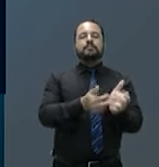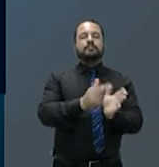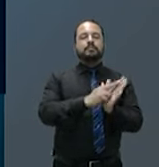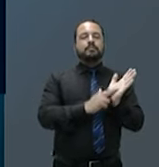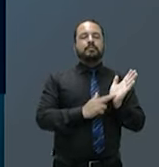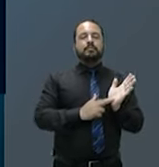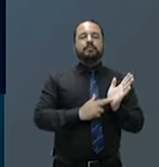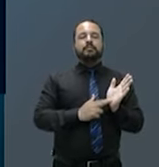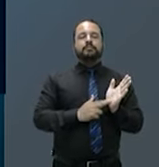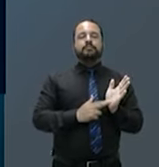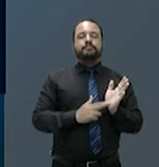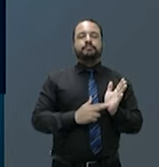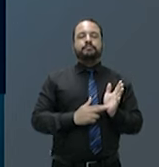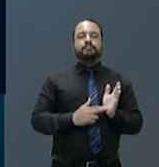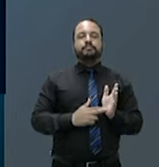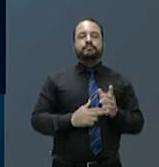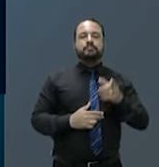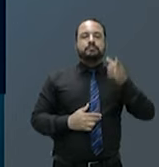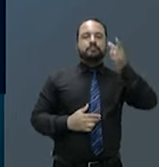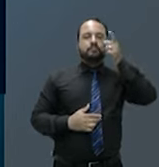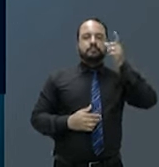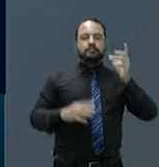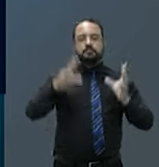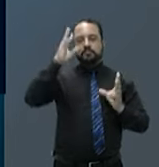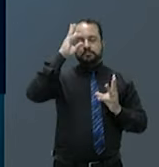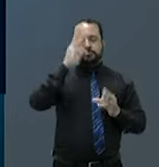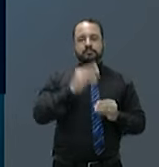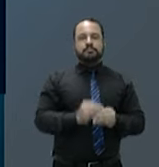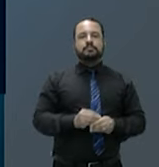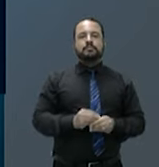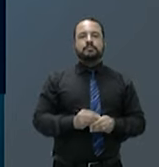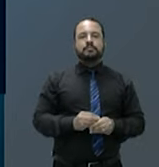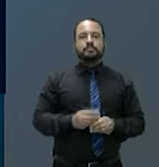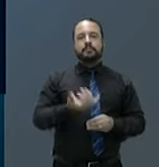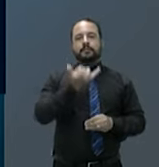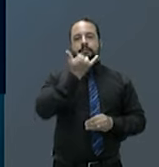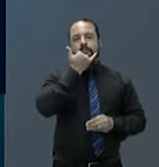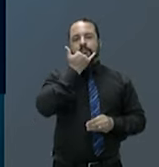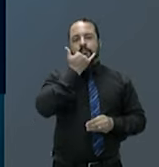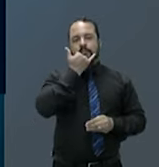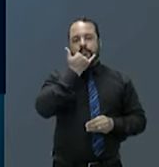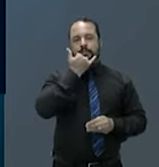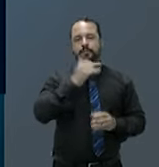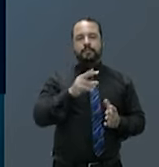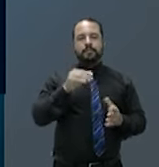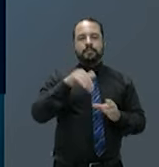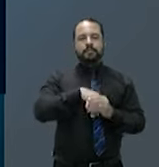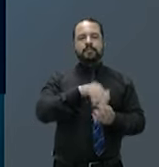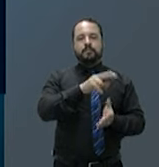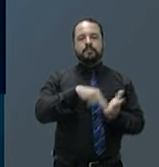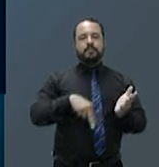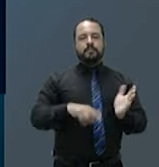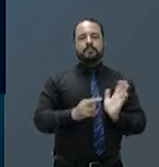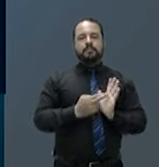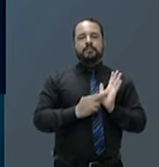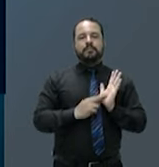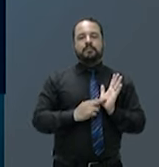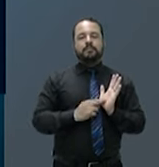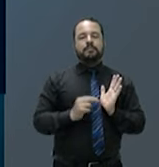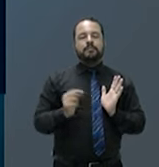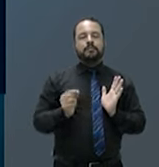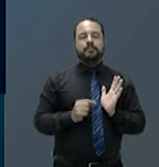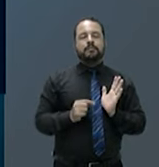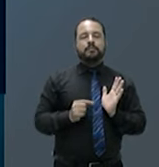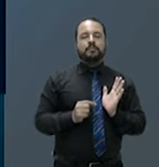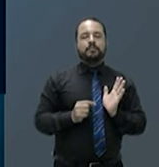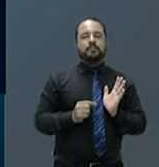E me chamou a atenção na ratificação do voto com a máxima vênia ao voto vista, quando o relator assinala que parece que é o ponto